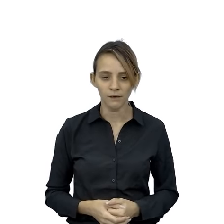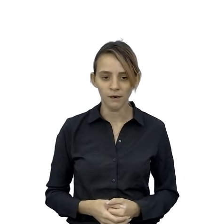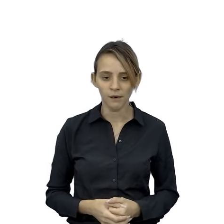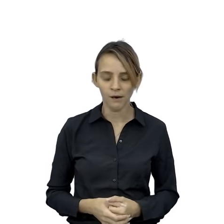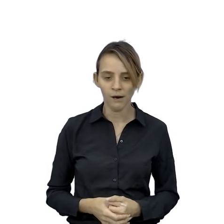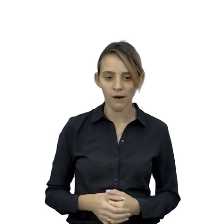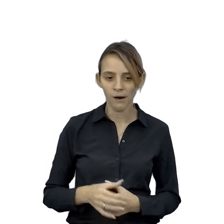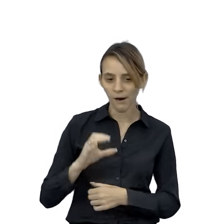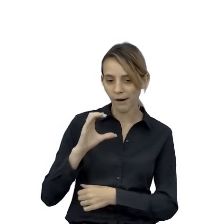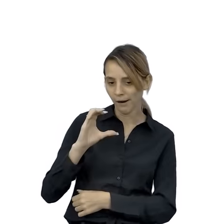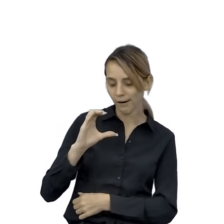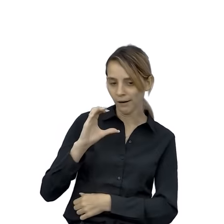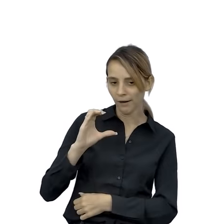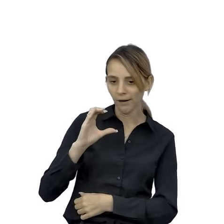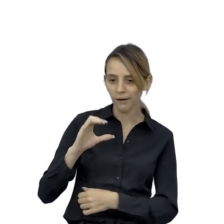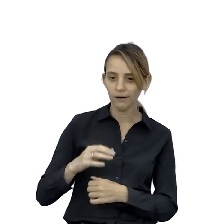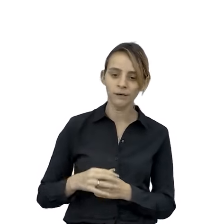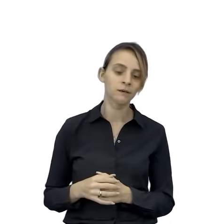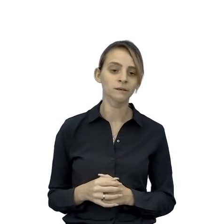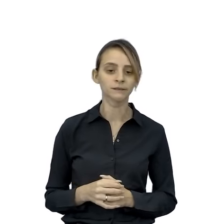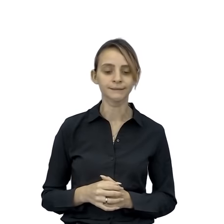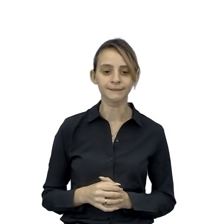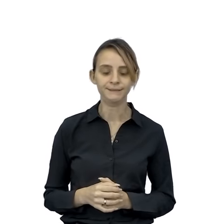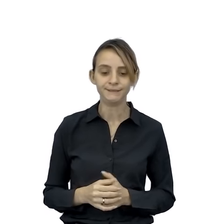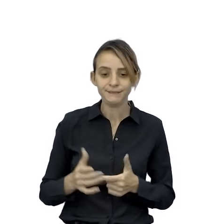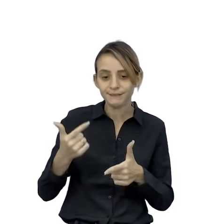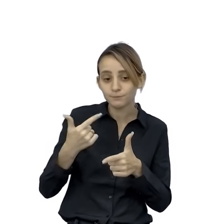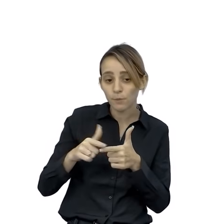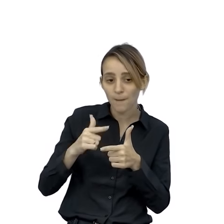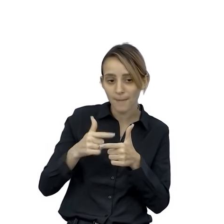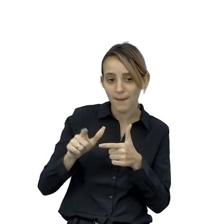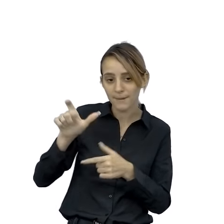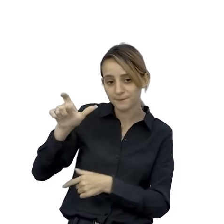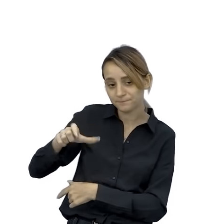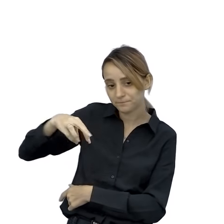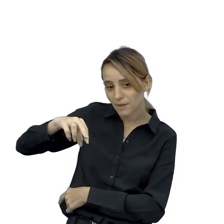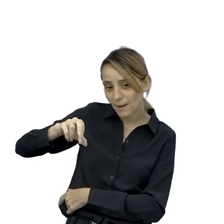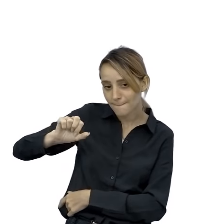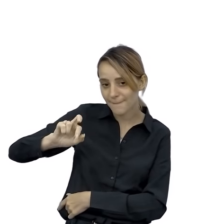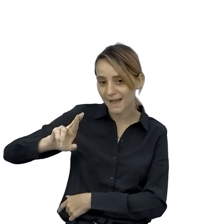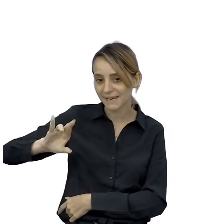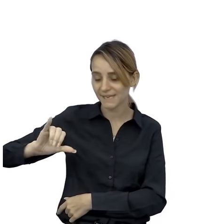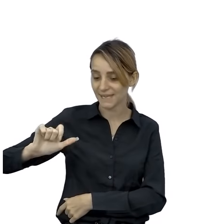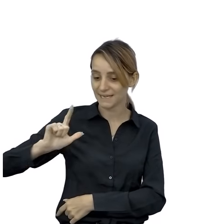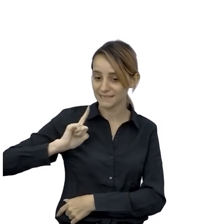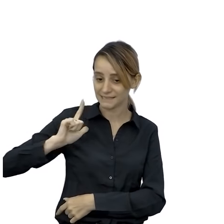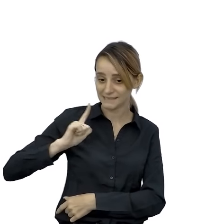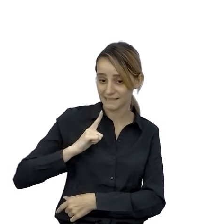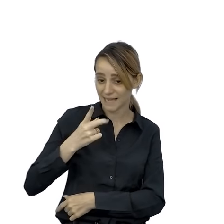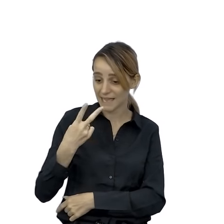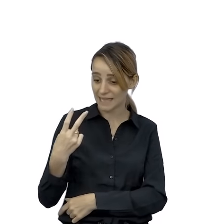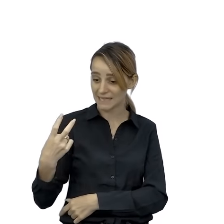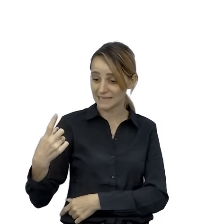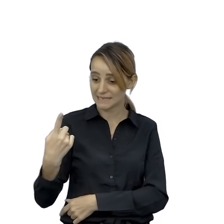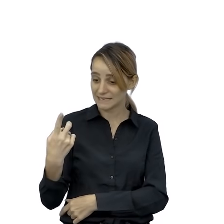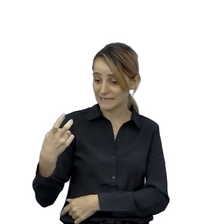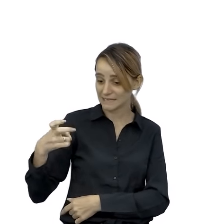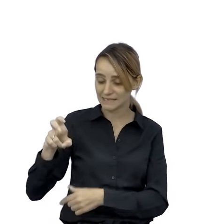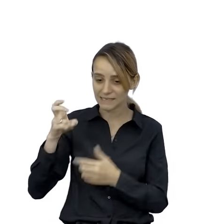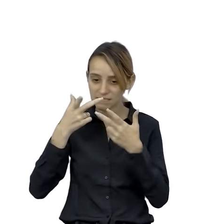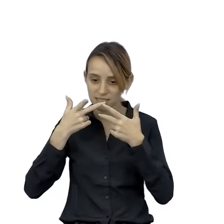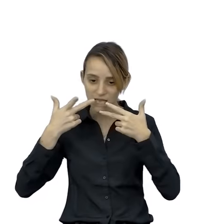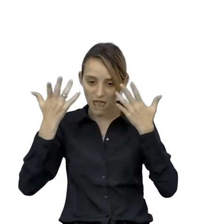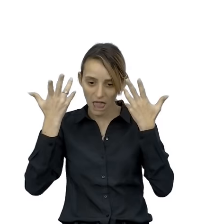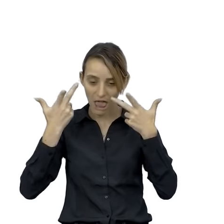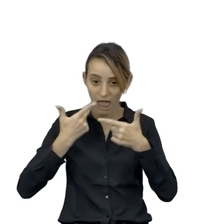O item C. Né? O problema aqui, no caso, Maria tem 15 miniaturas de animais e esportistas.